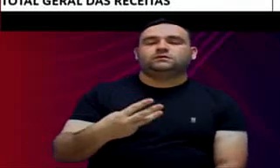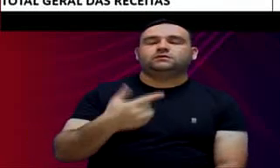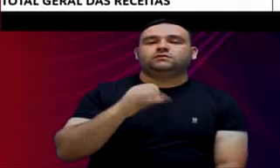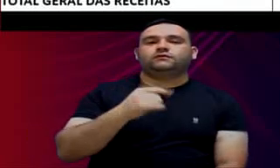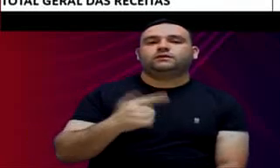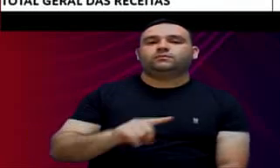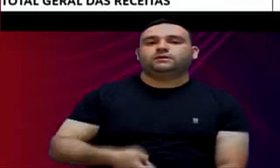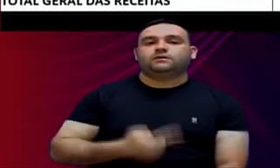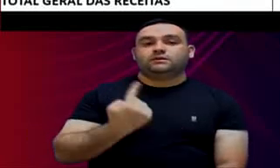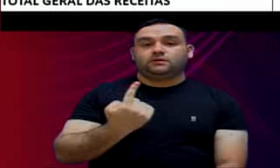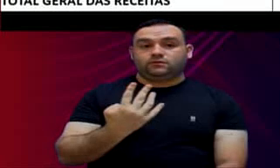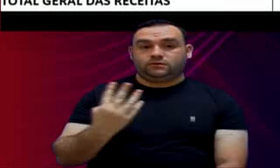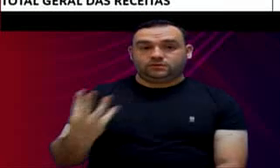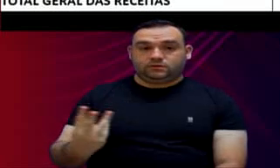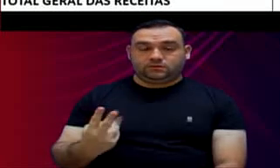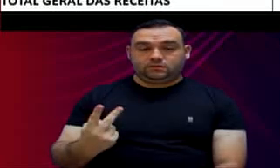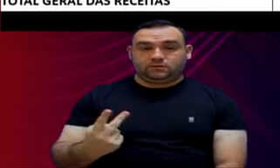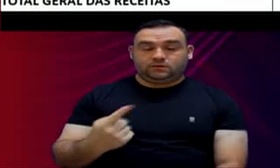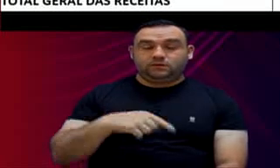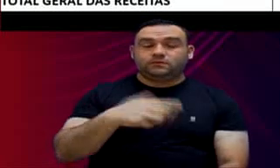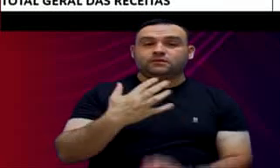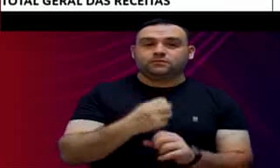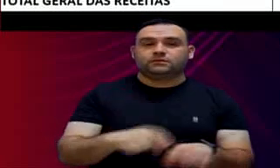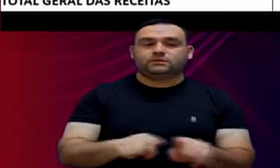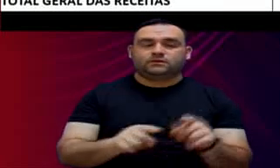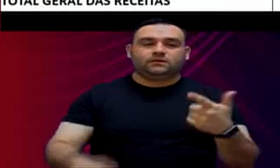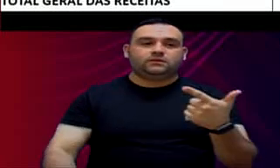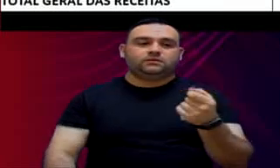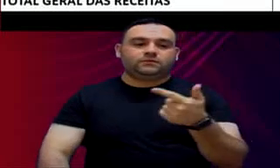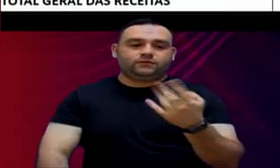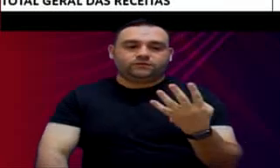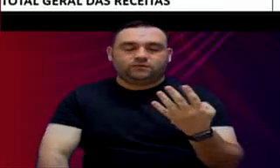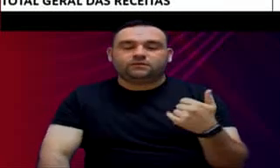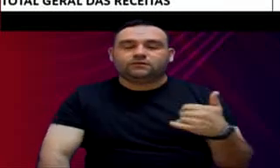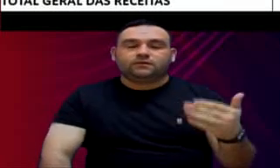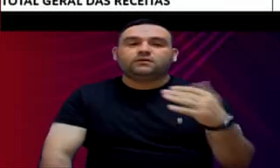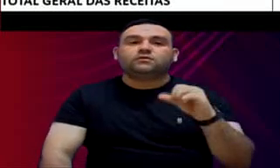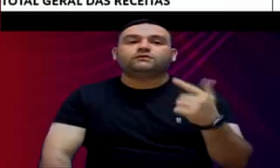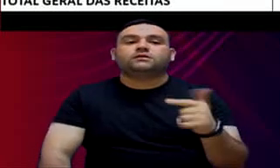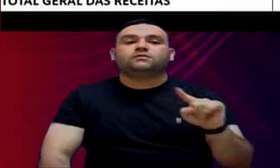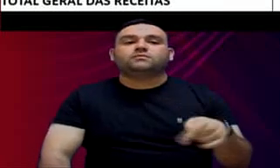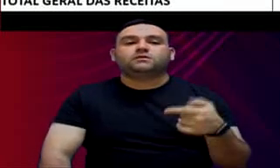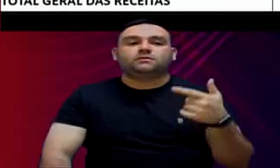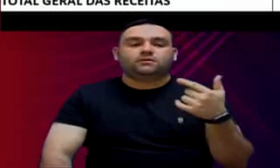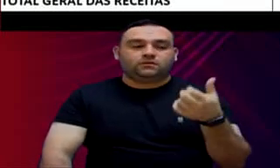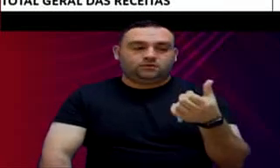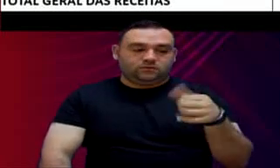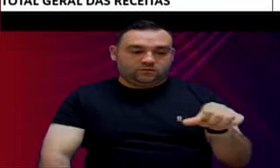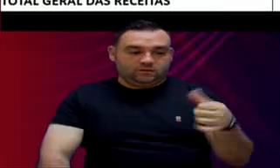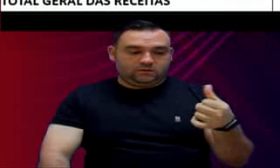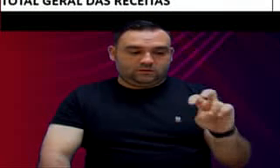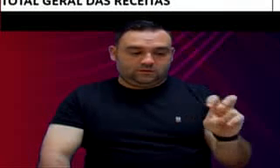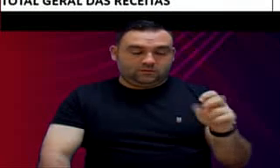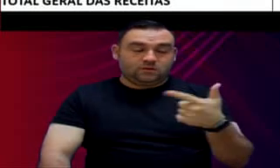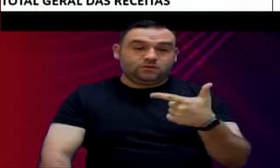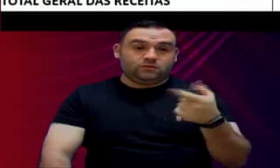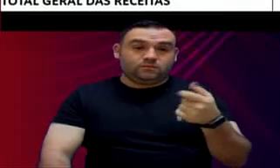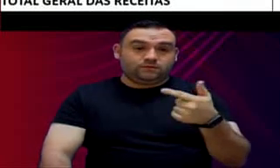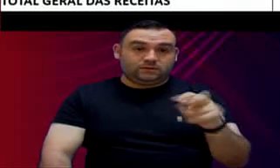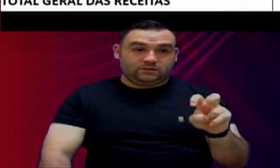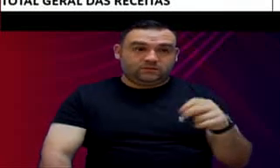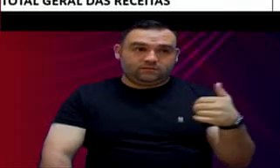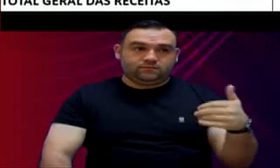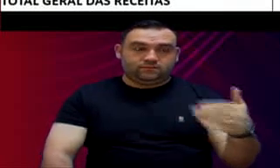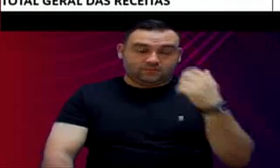91 milhões 142 estimativa para 2024 92 milhões 965 estimativa para